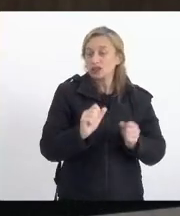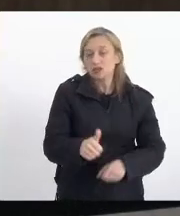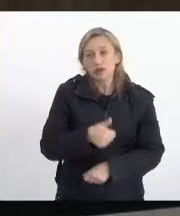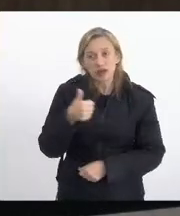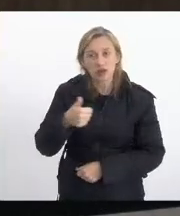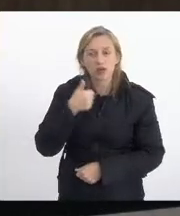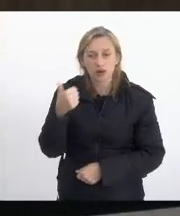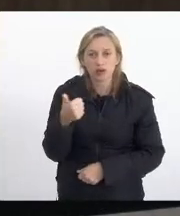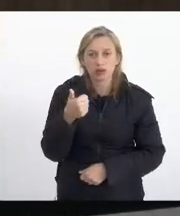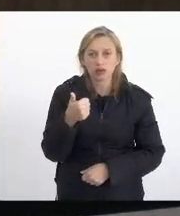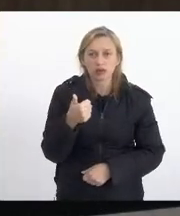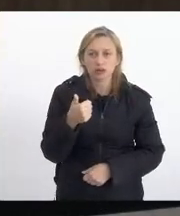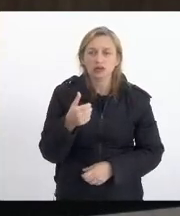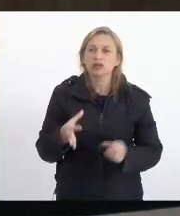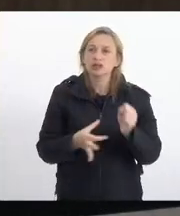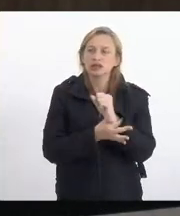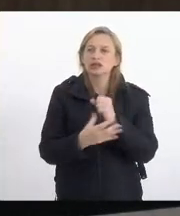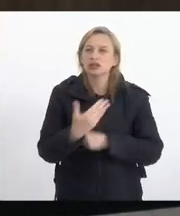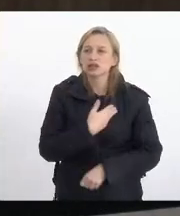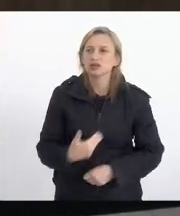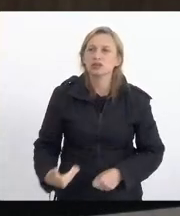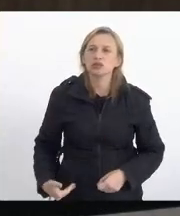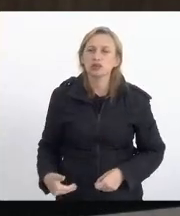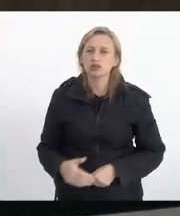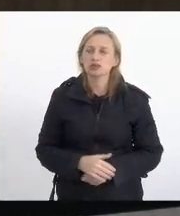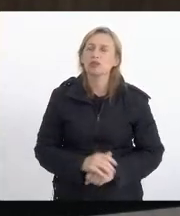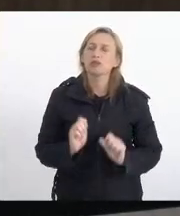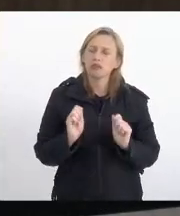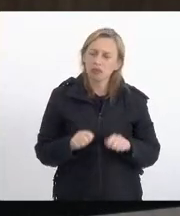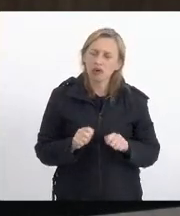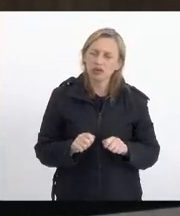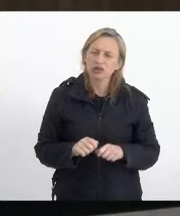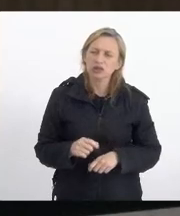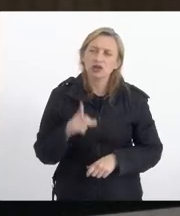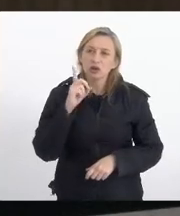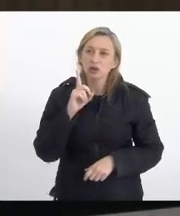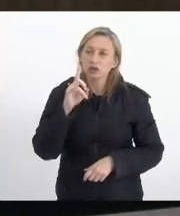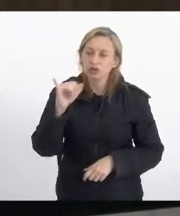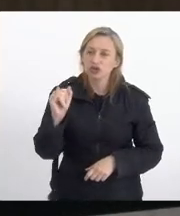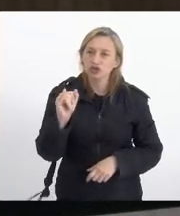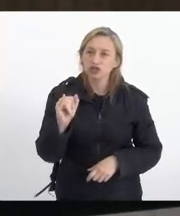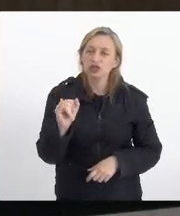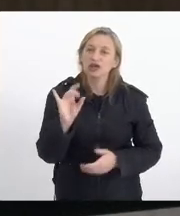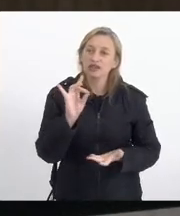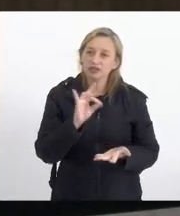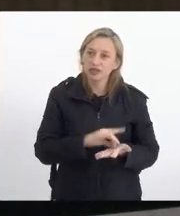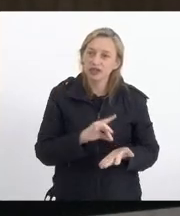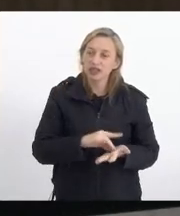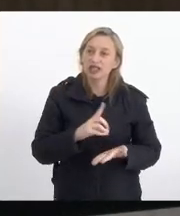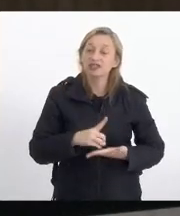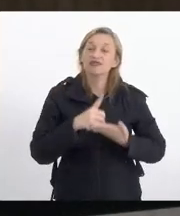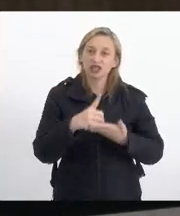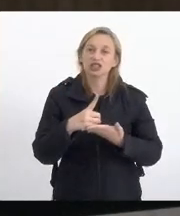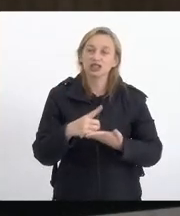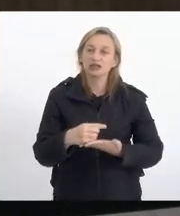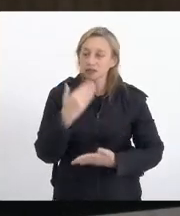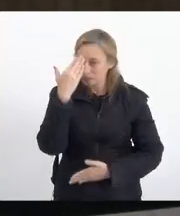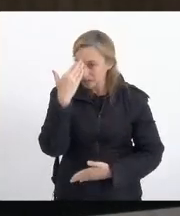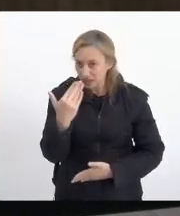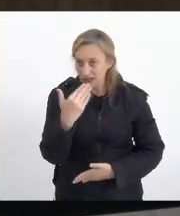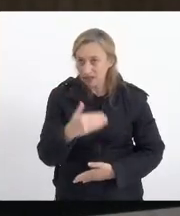forma, com que a segurança pública possa um dia ter a verdadeira dignidade.